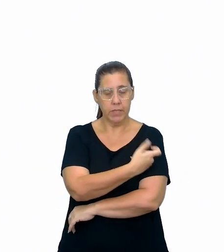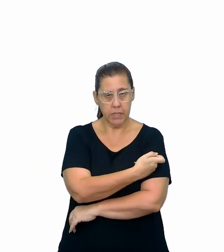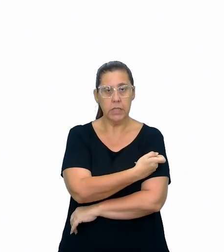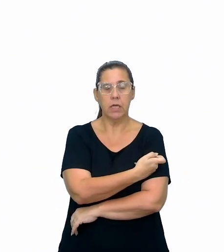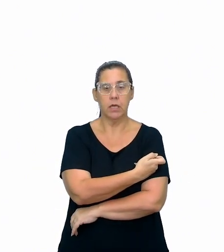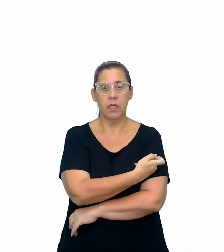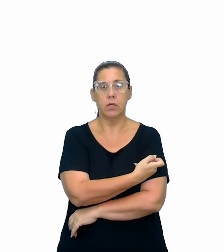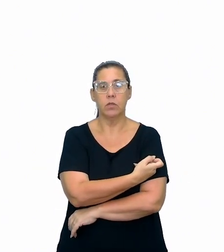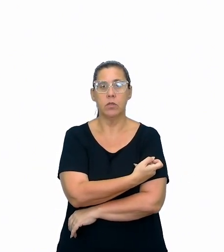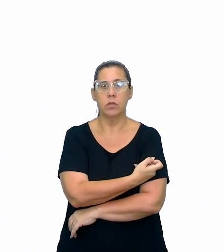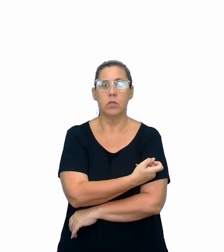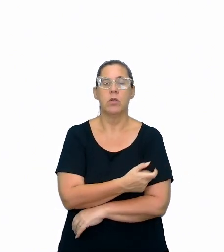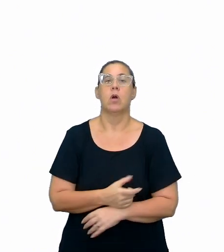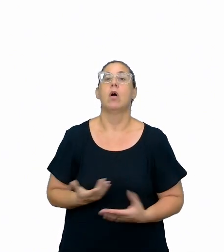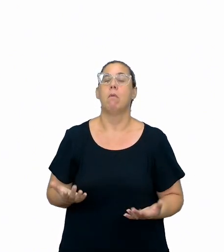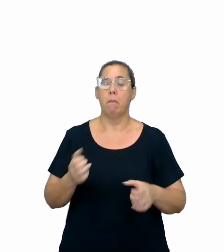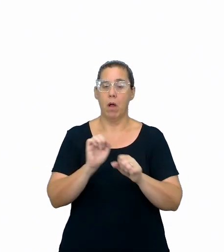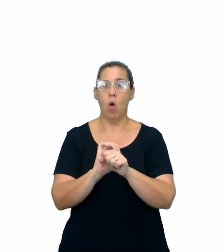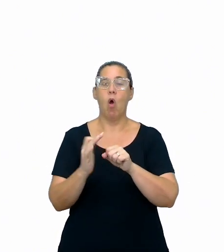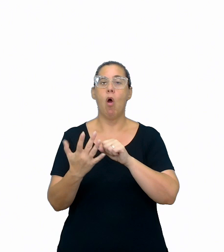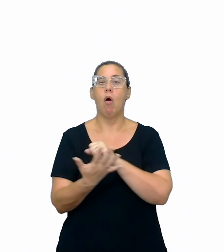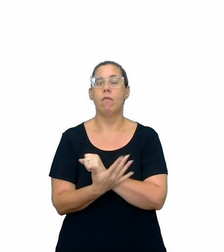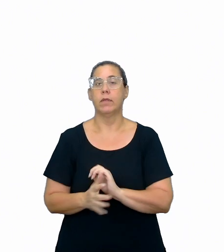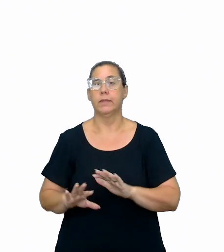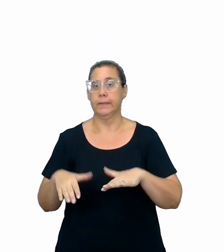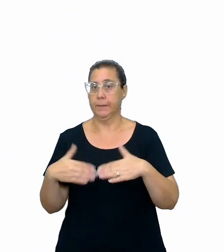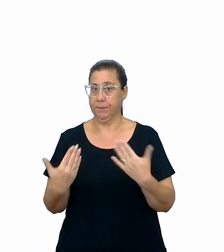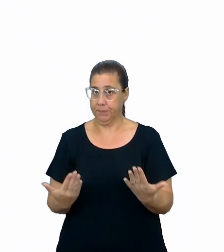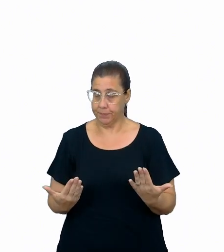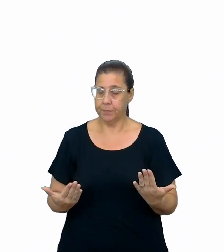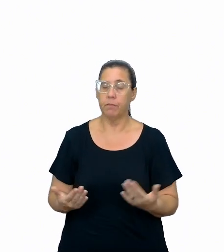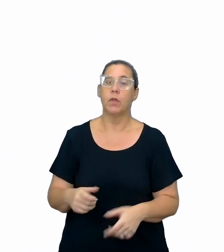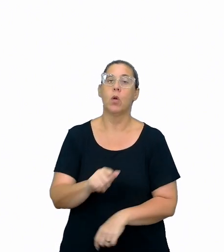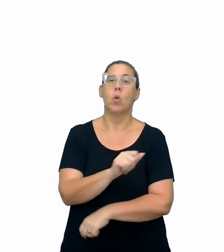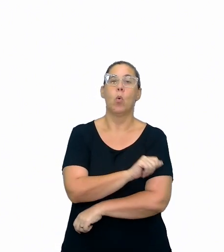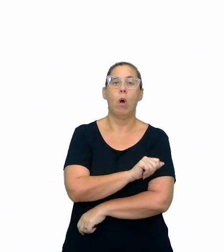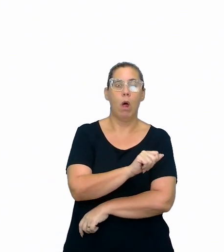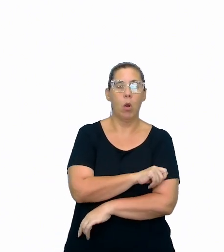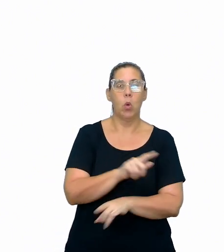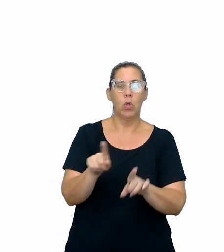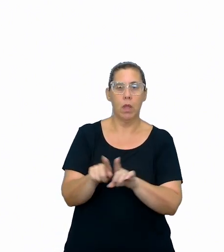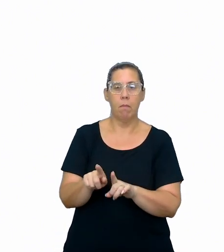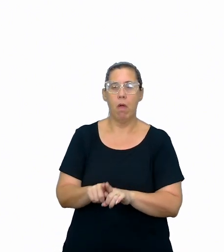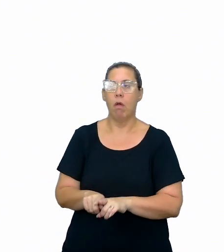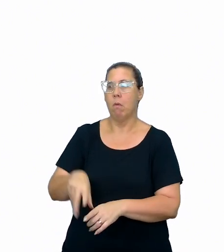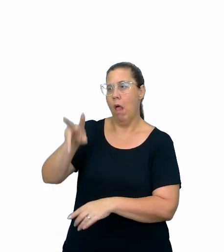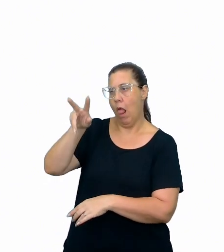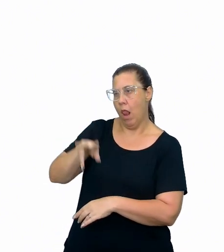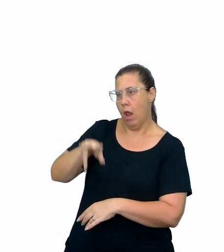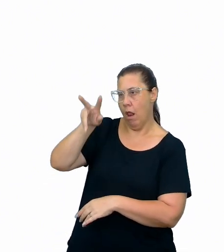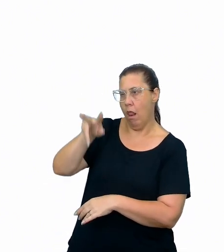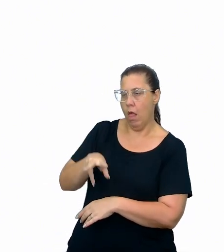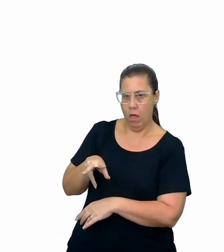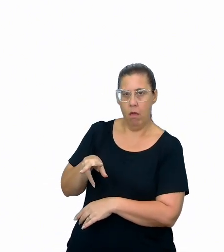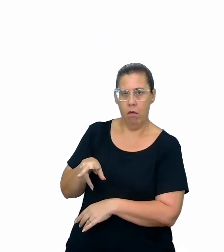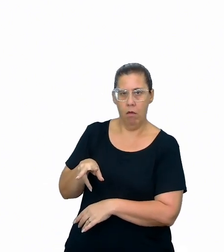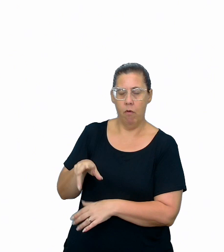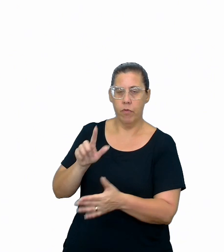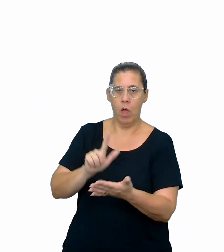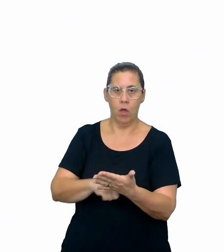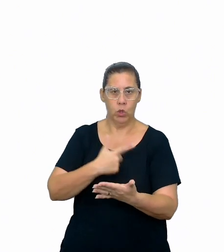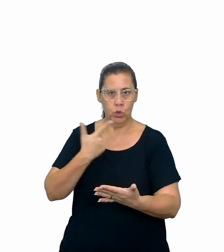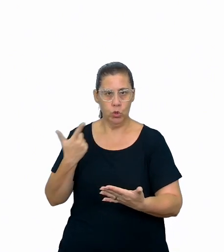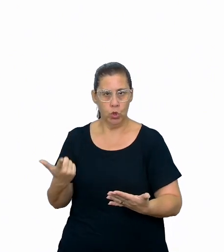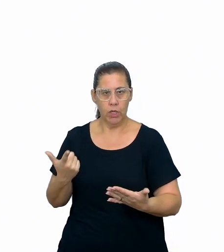a vacina contra a Covid-19. Então, os estudantes farão a leitura de uma notícia que está no jornal